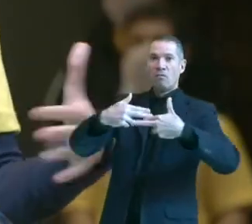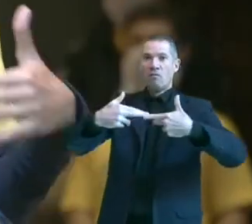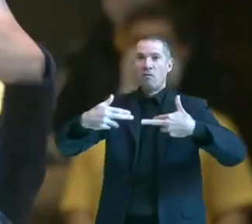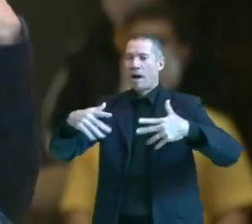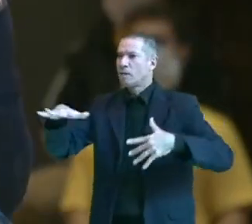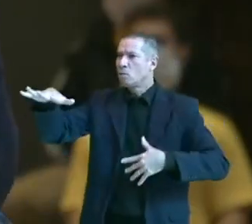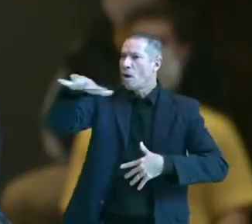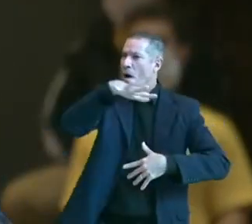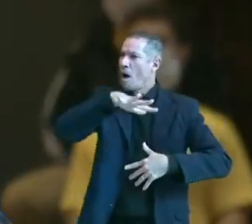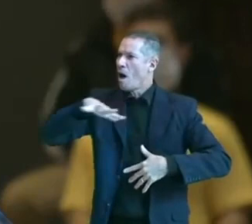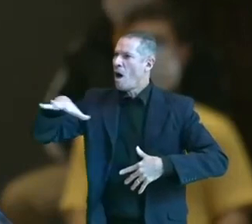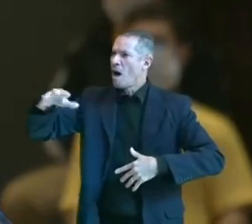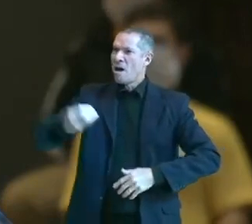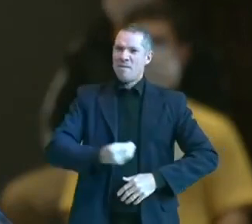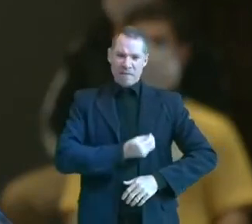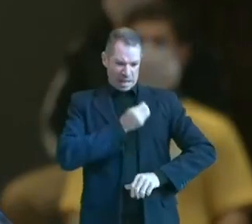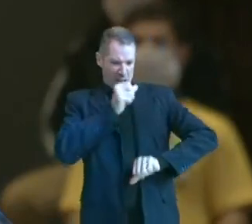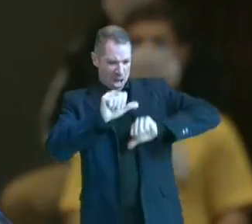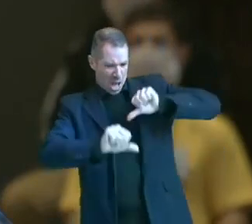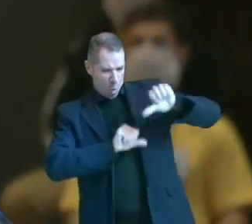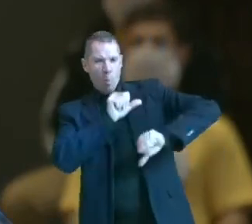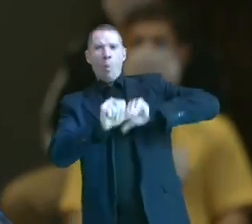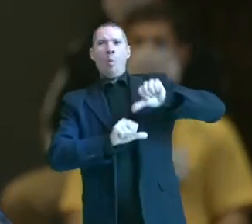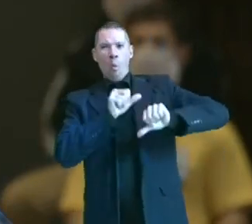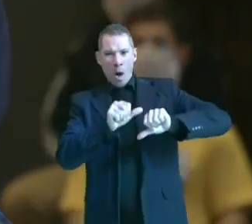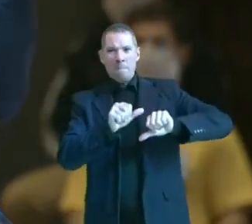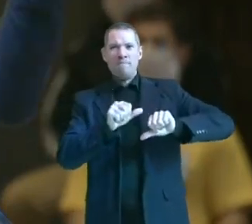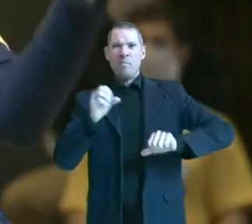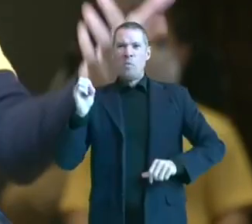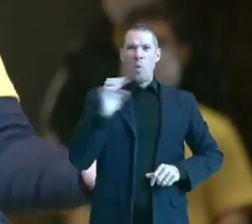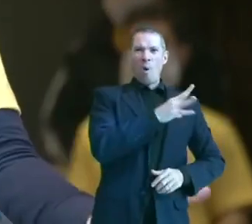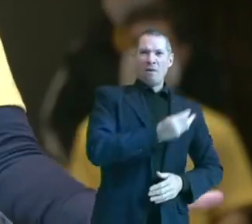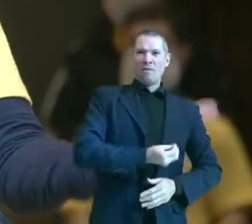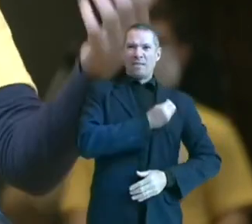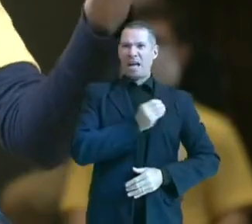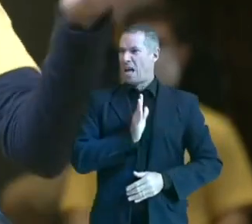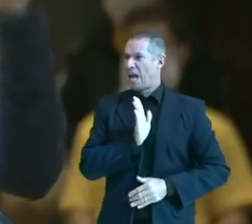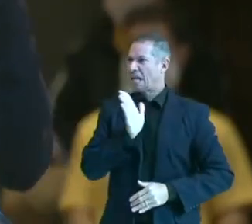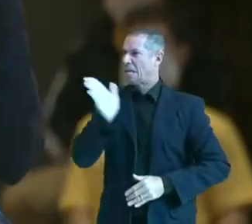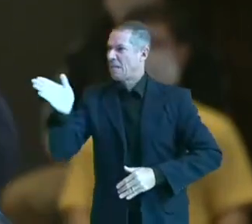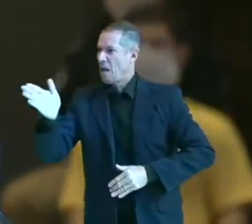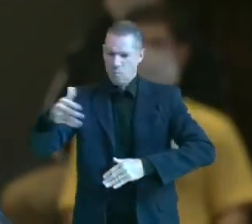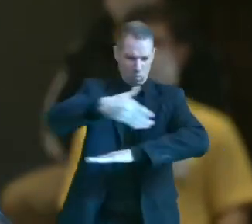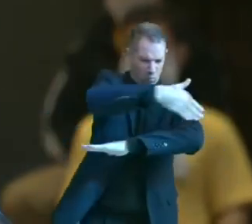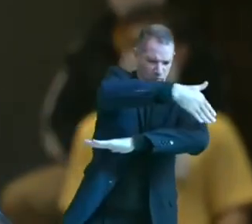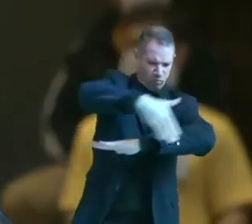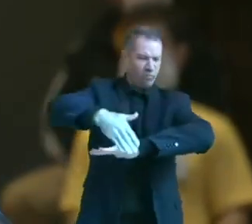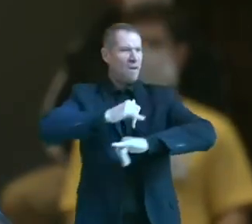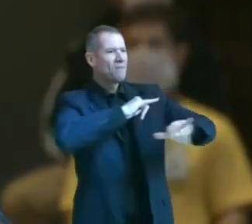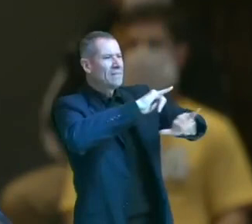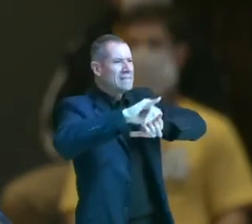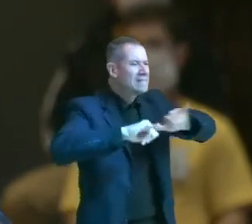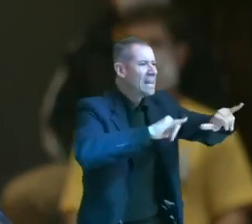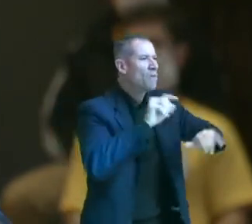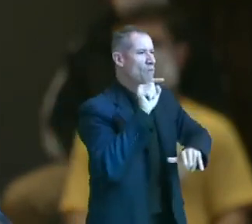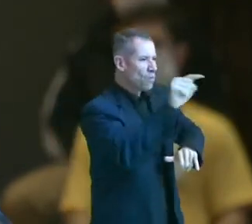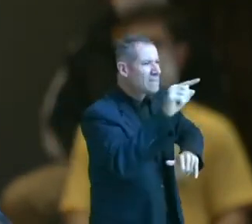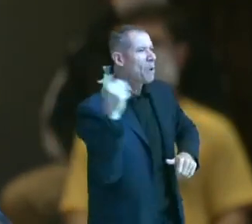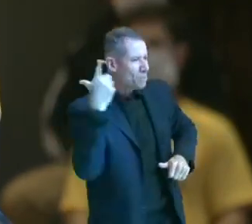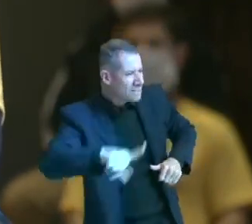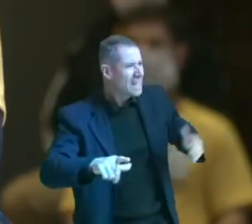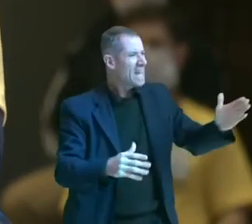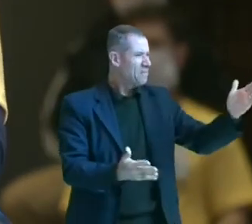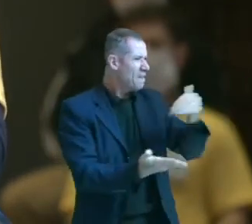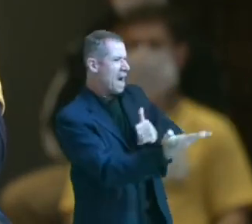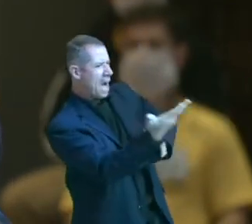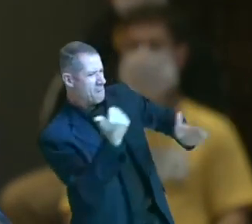pessoas eram recuperadas. As pessoas que estavam recuperadas iam até a Cracolândia. Olha, tem jeito, eu consegui, você consegue. E